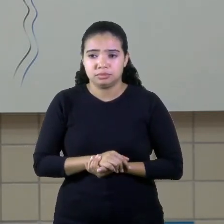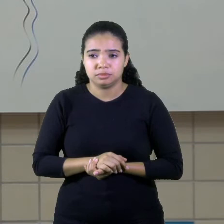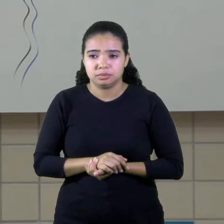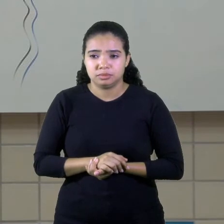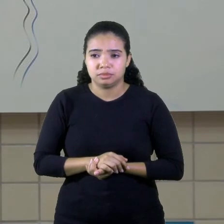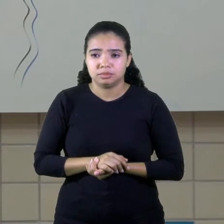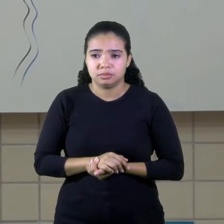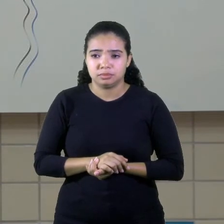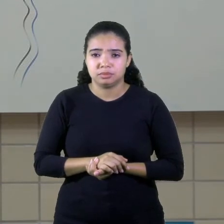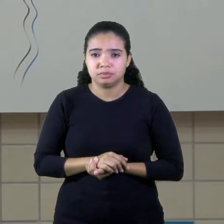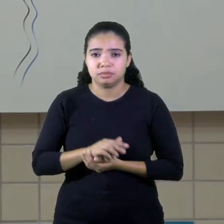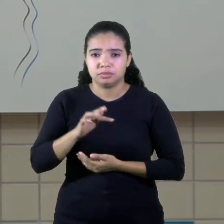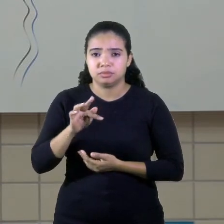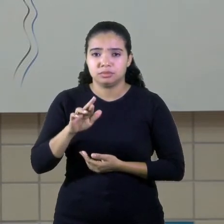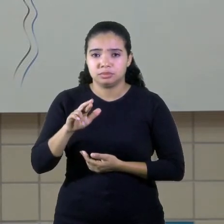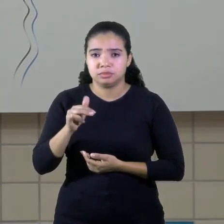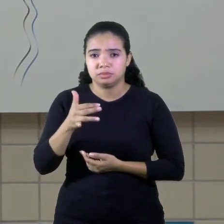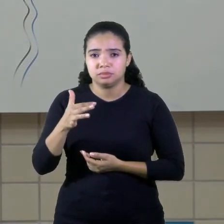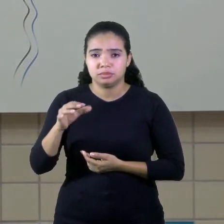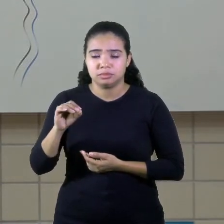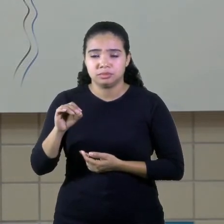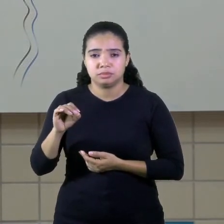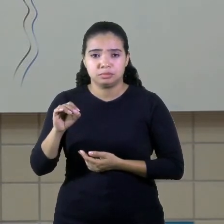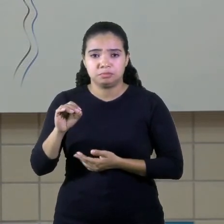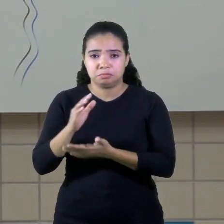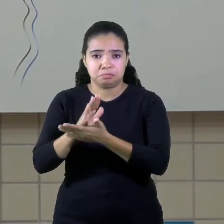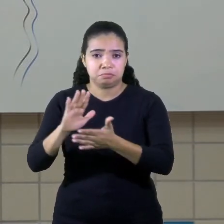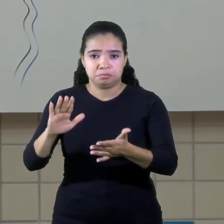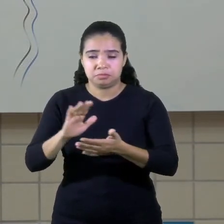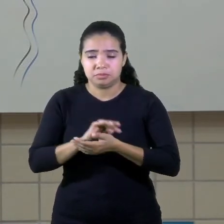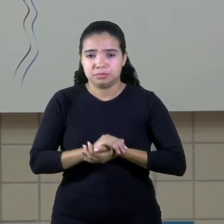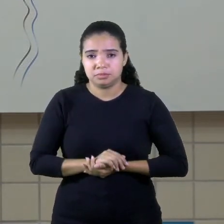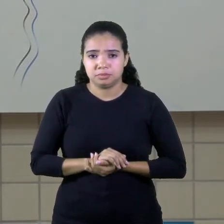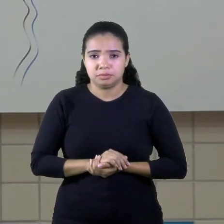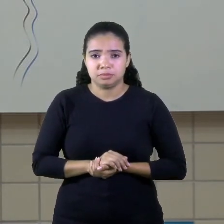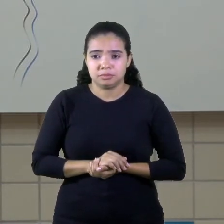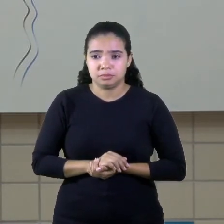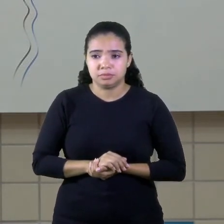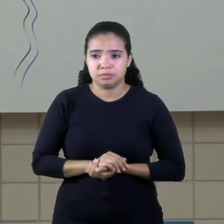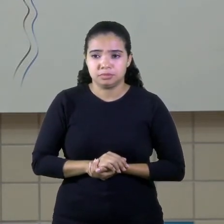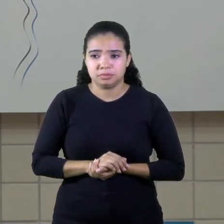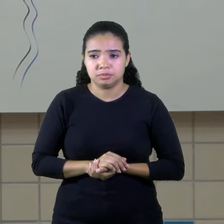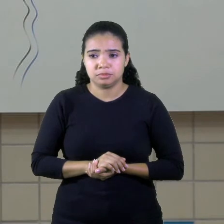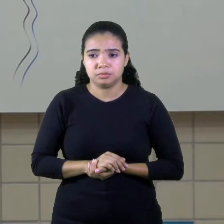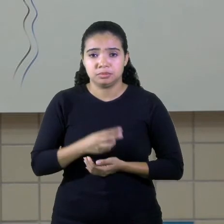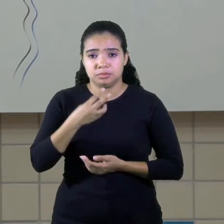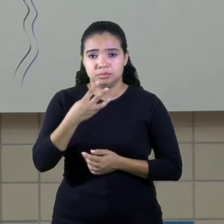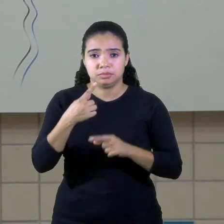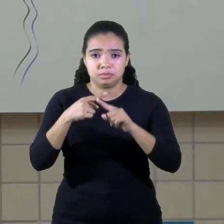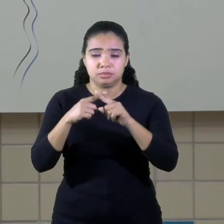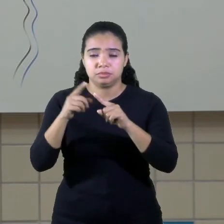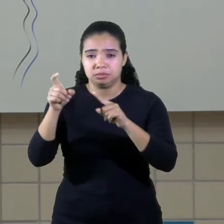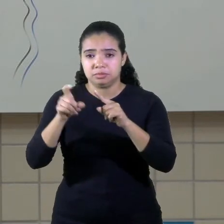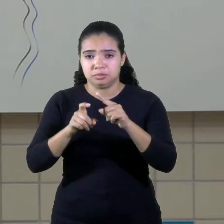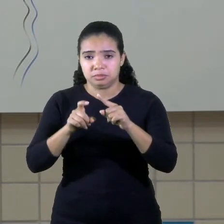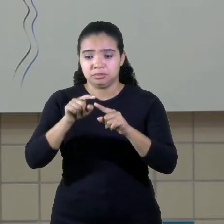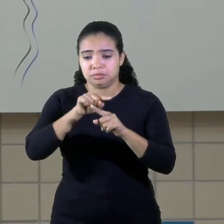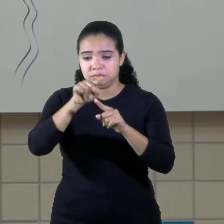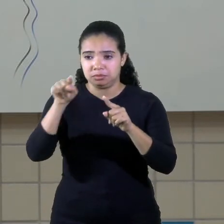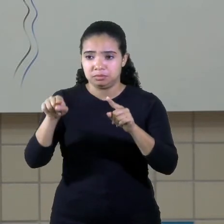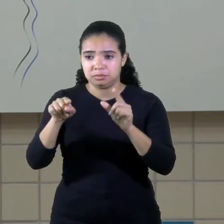equação fracionária, tudo bem? Agora eu vou multiplicar cada elemento, 3 vezes x,